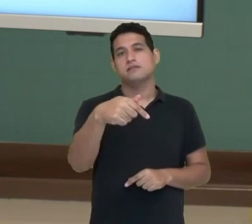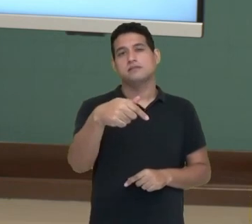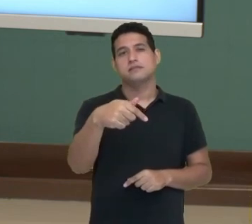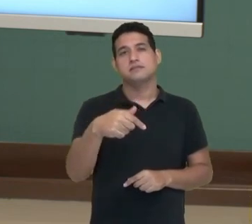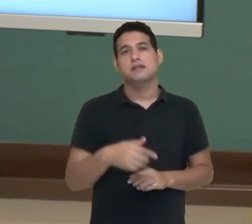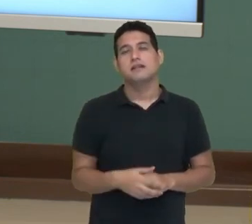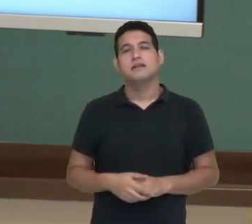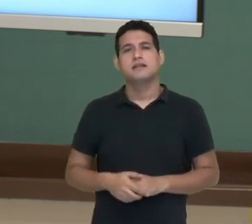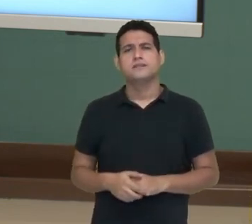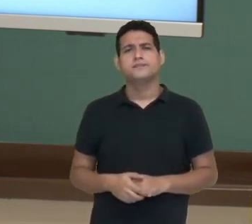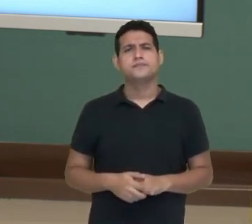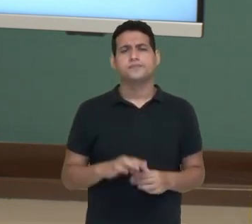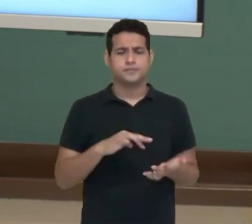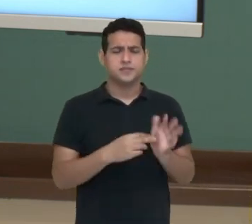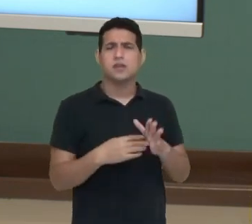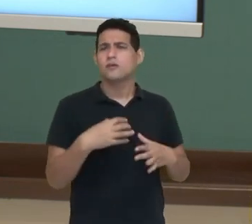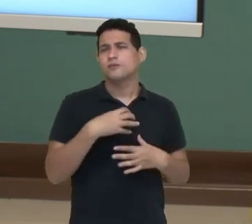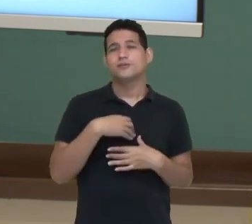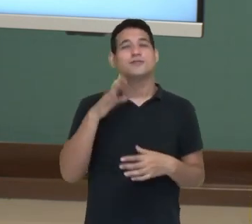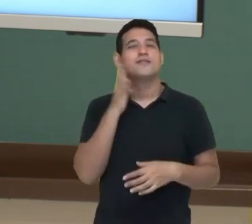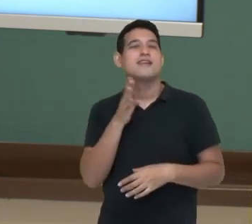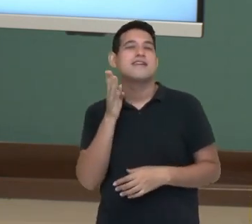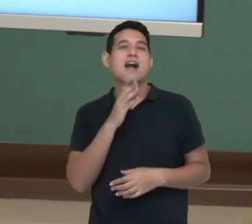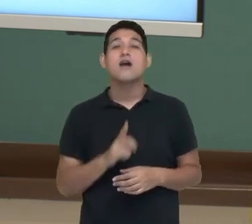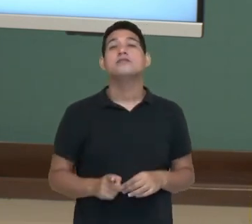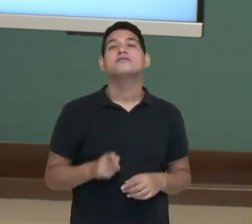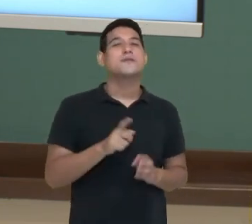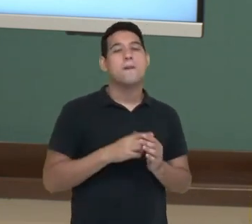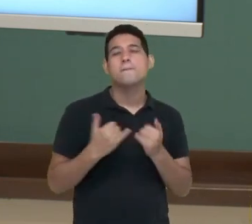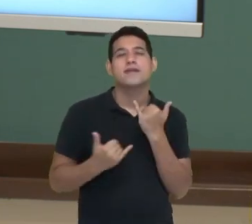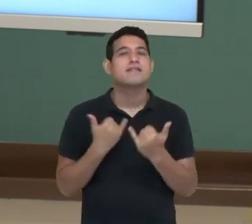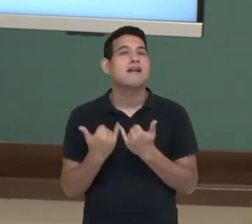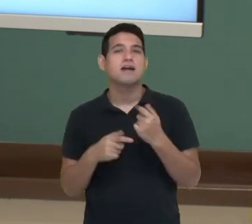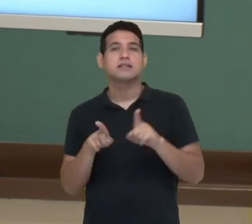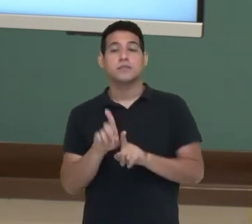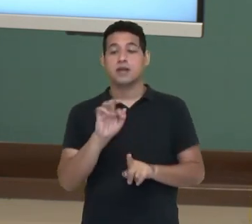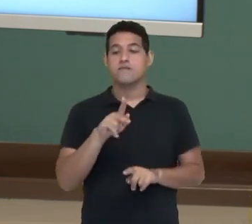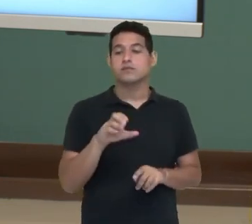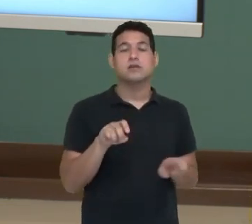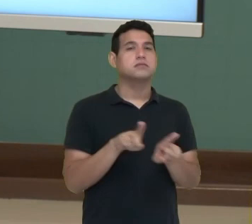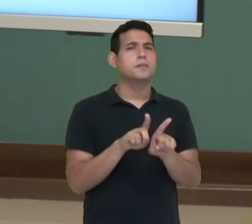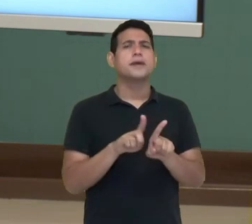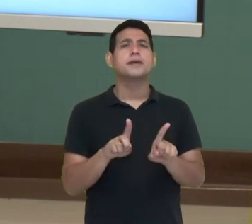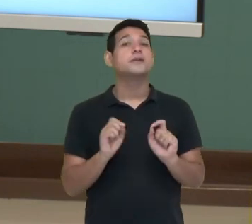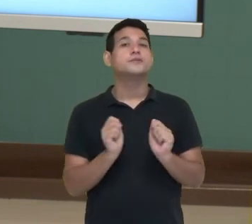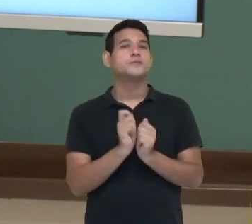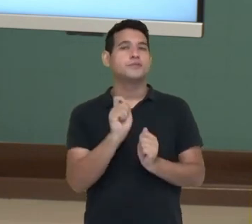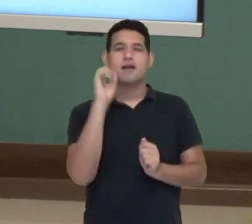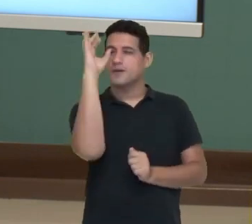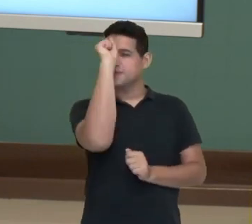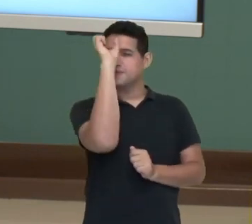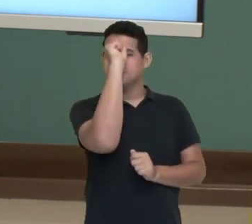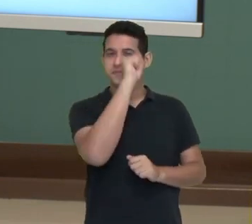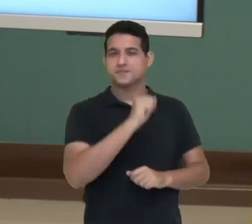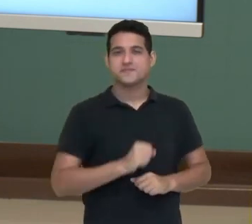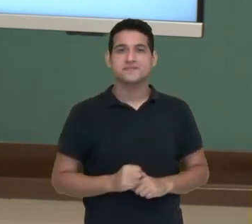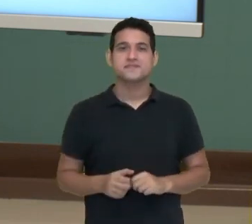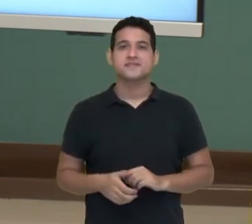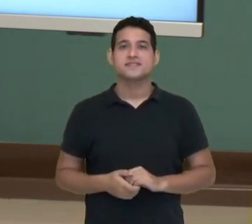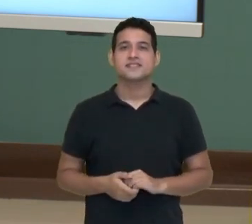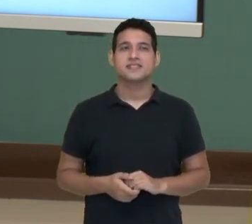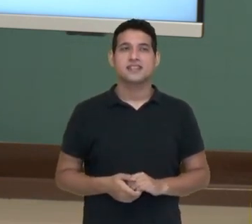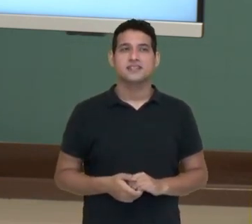7, ok? É uma maneira mais divertida de você brincar com as funções e ao mesmo tempo aprender,